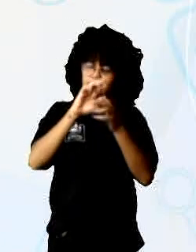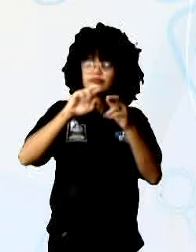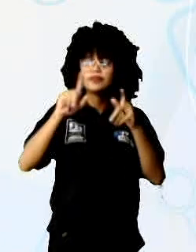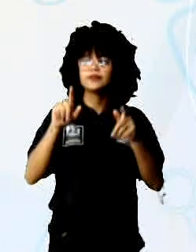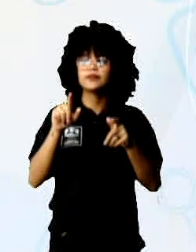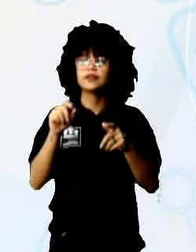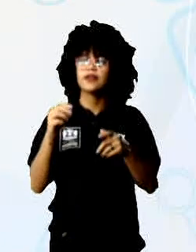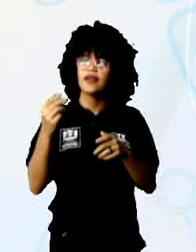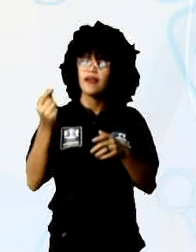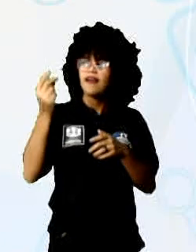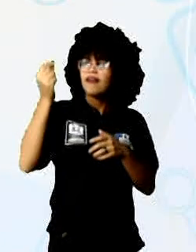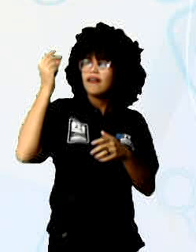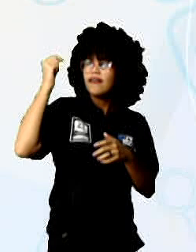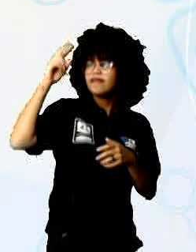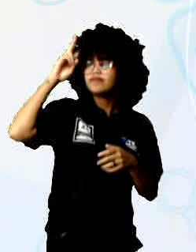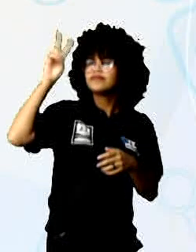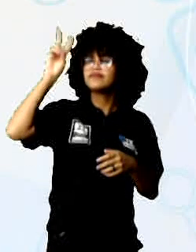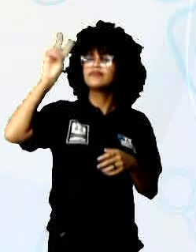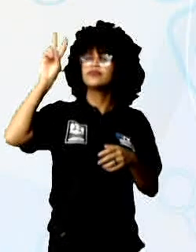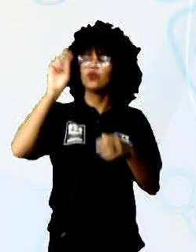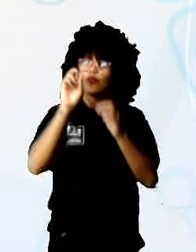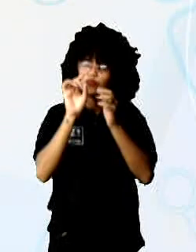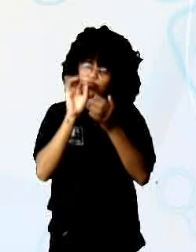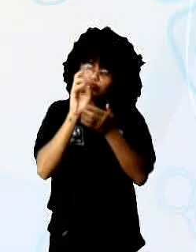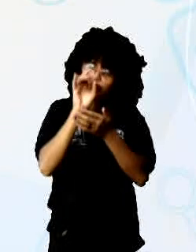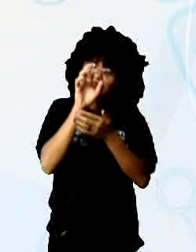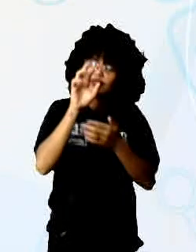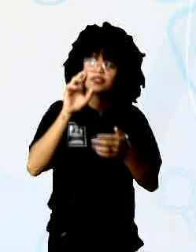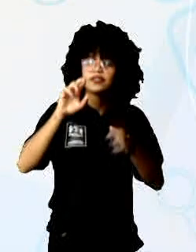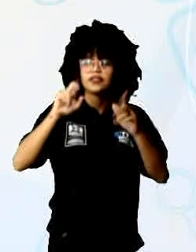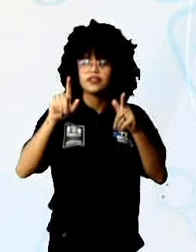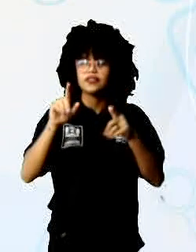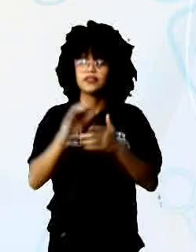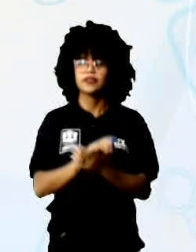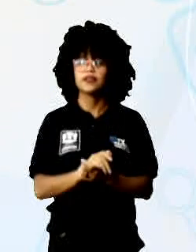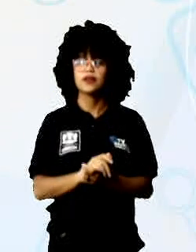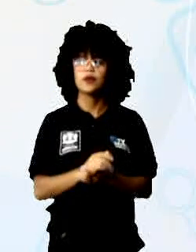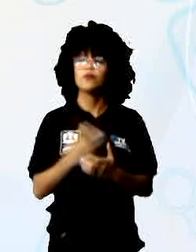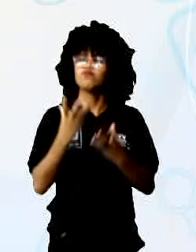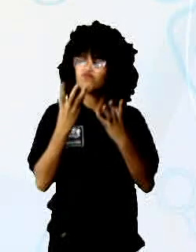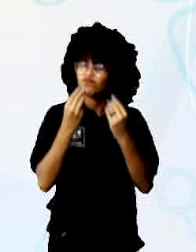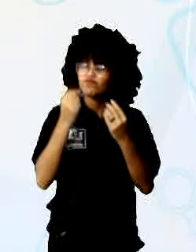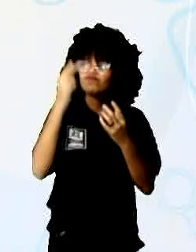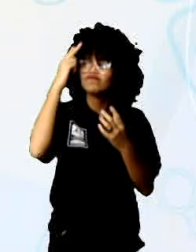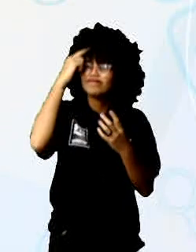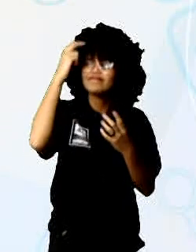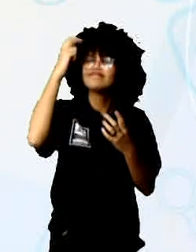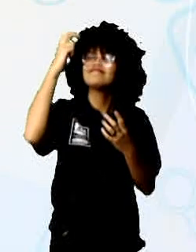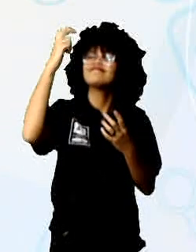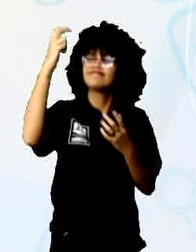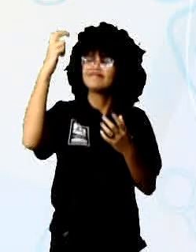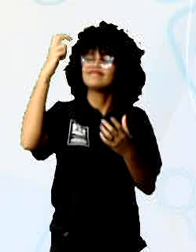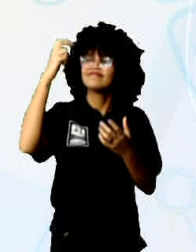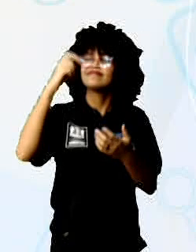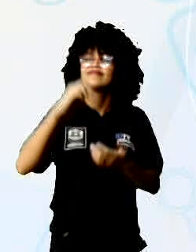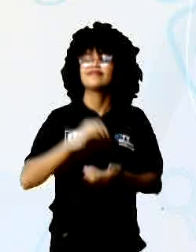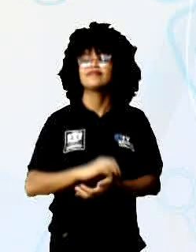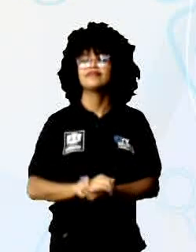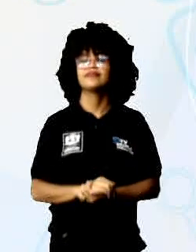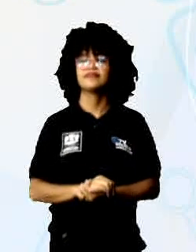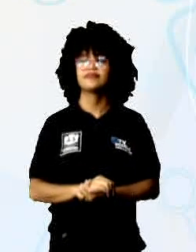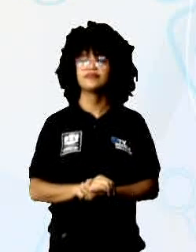era uma vez um bichinho diferente ele era muito esperto e também teve